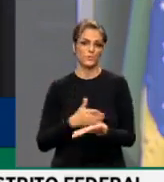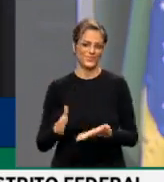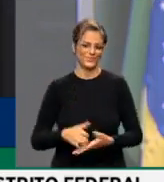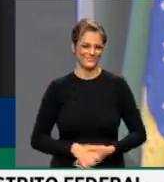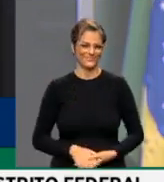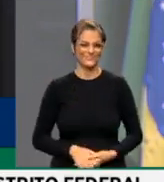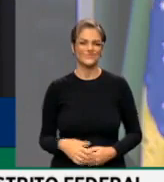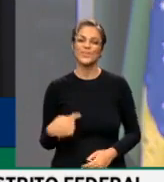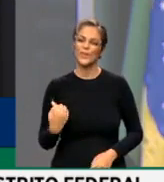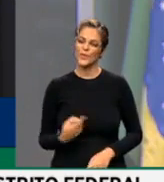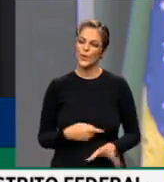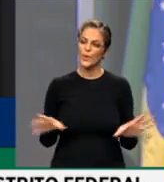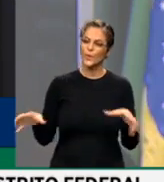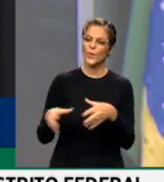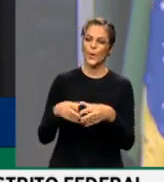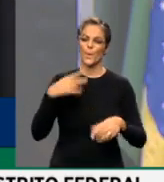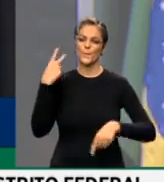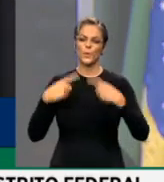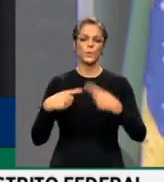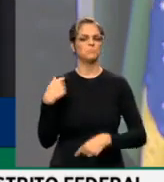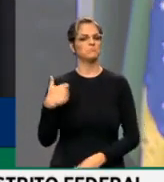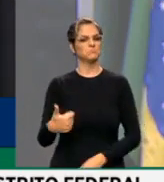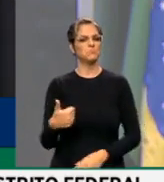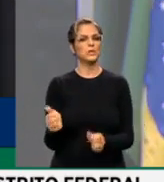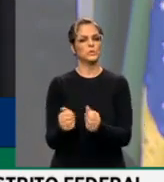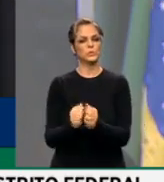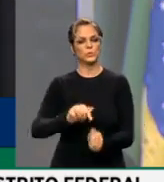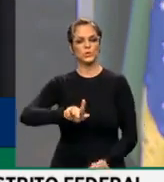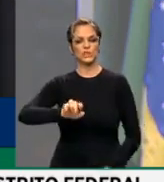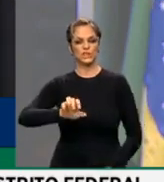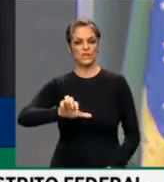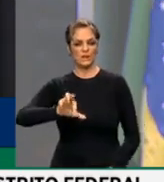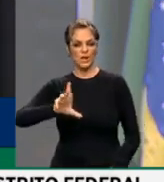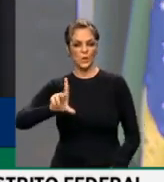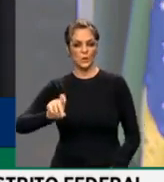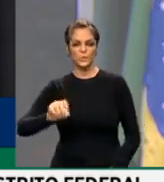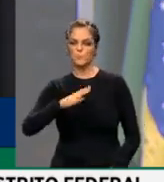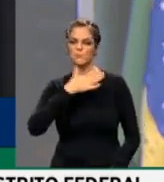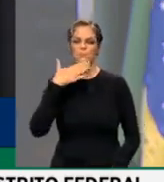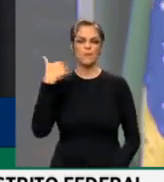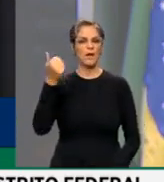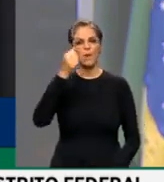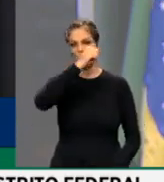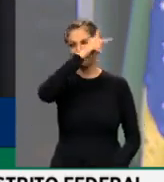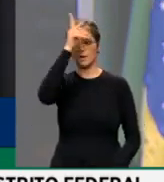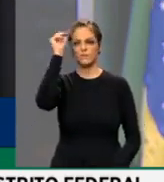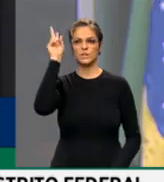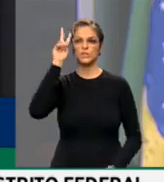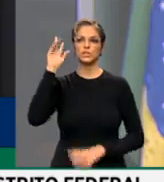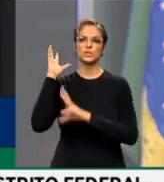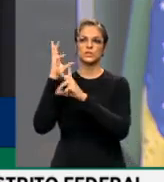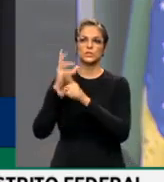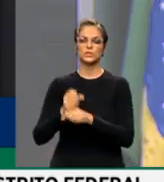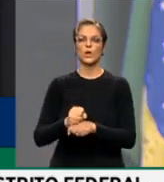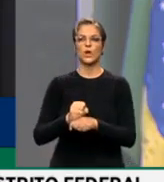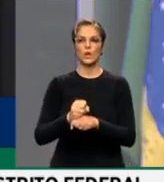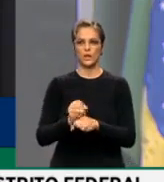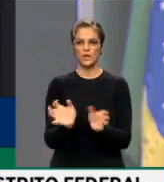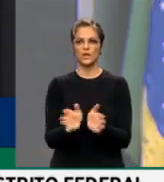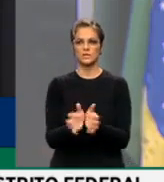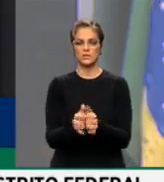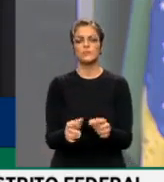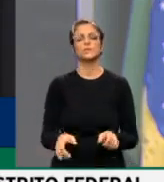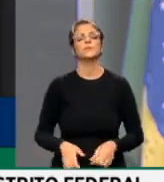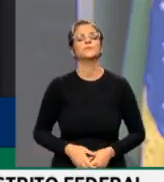nosso conjunto político. Ao lado de Geraldo, o maior prefeito da história do Recife. Ao lado da